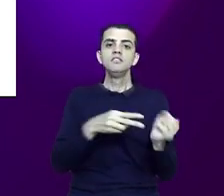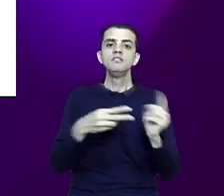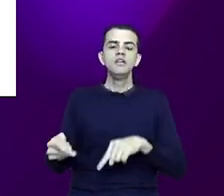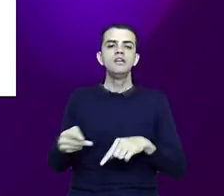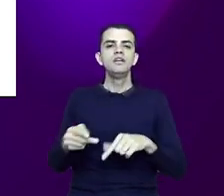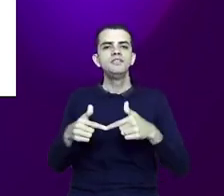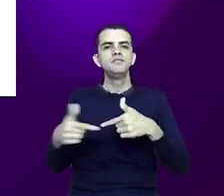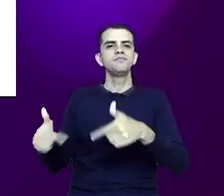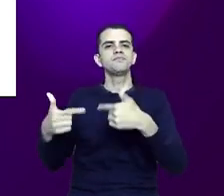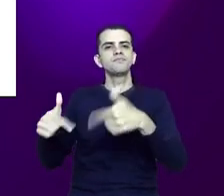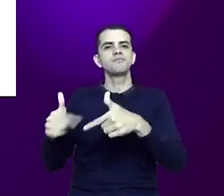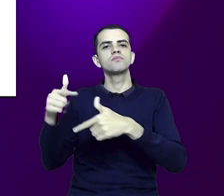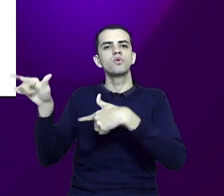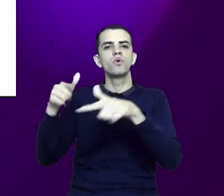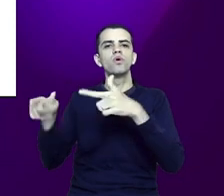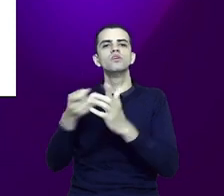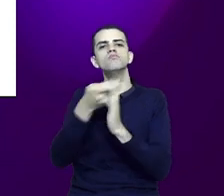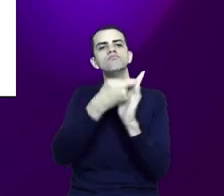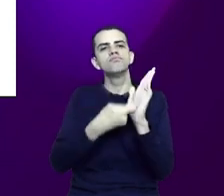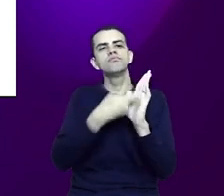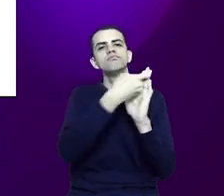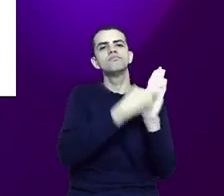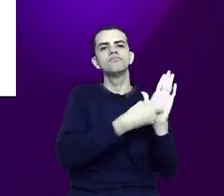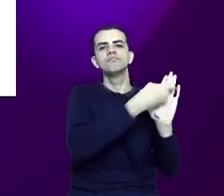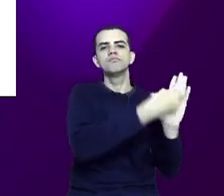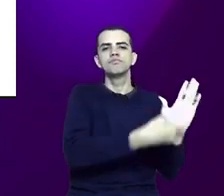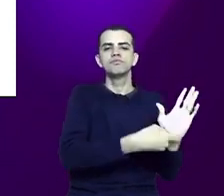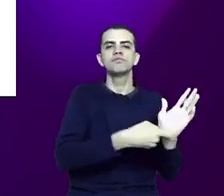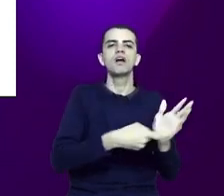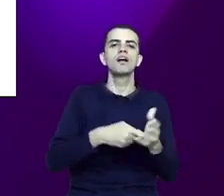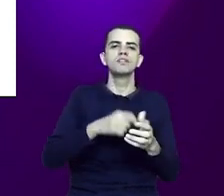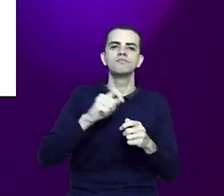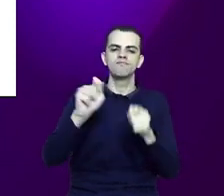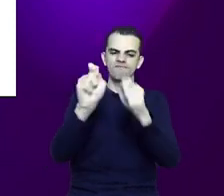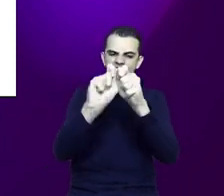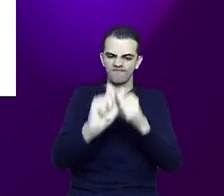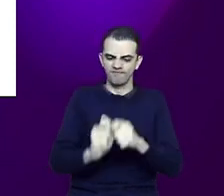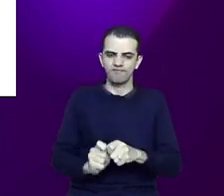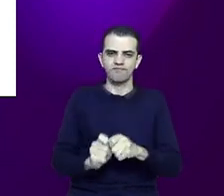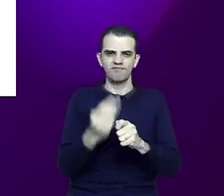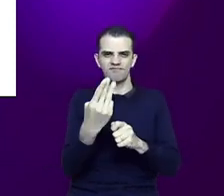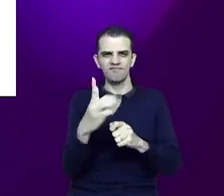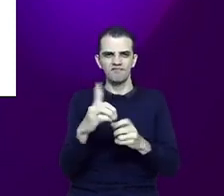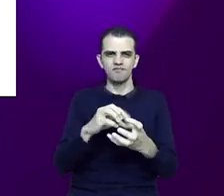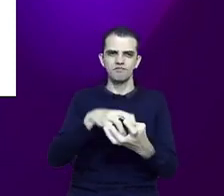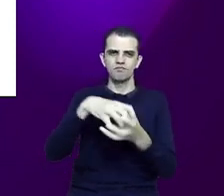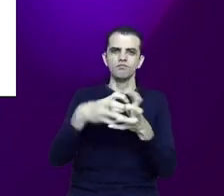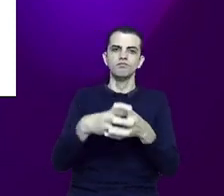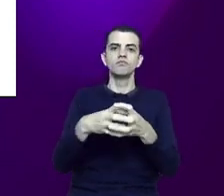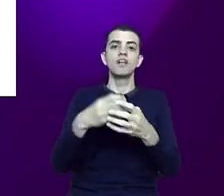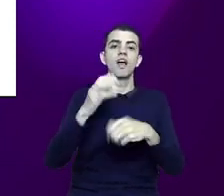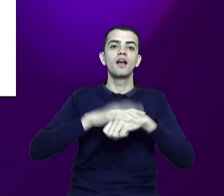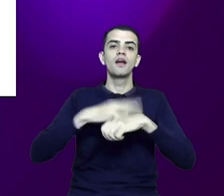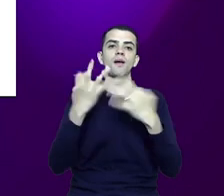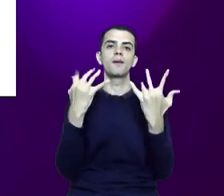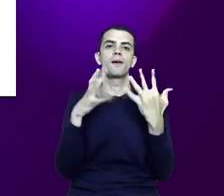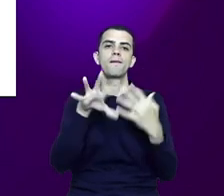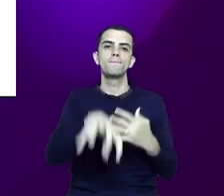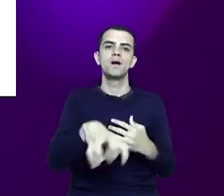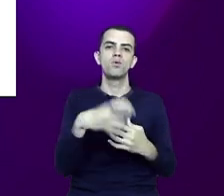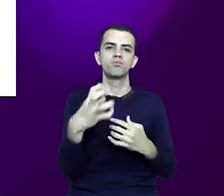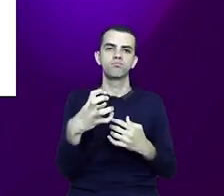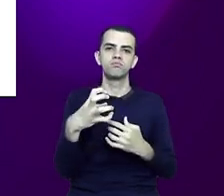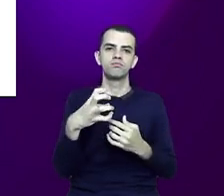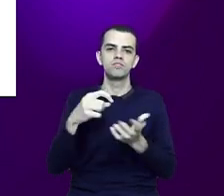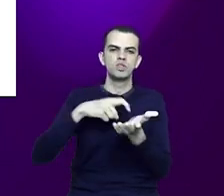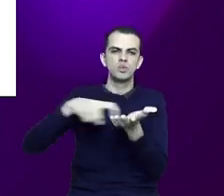outras publicações, utilizando o modelo de impressão tridimensional. Aí sim, mais que a imagem, nós começamos a palpar, a sentir o